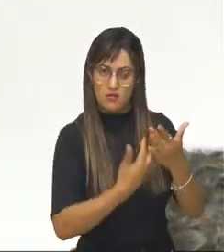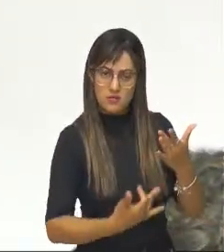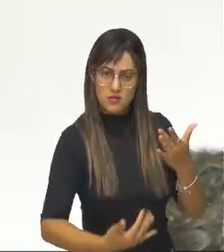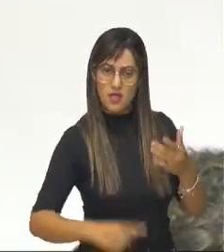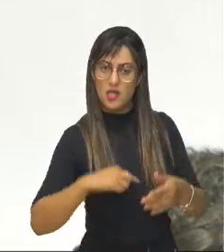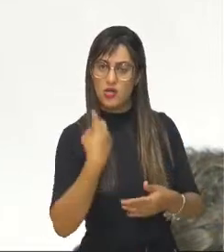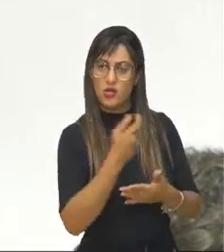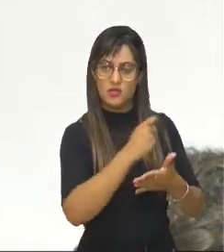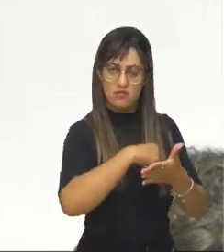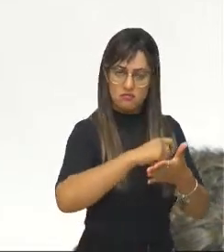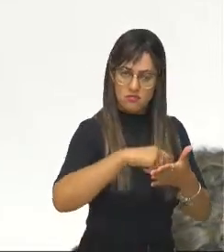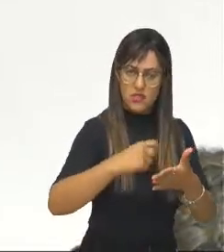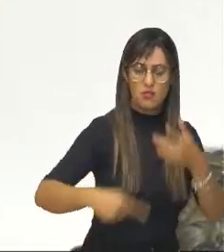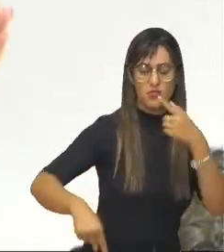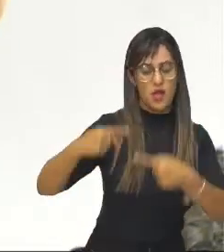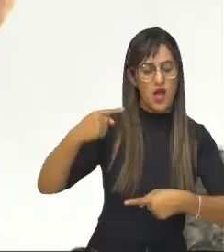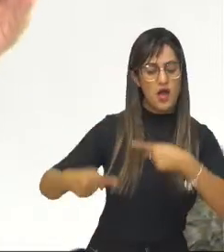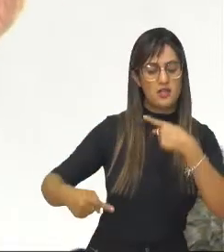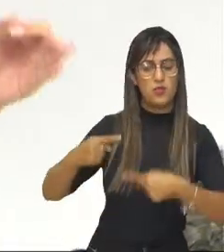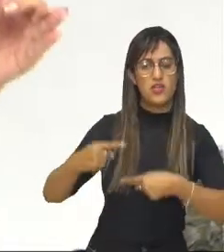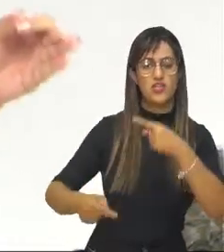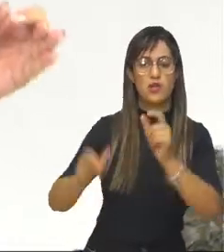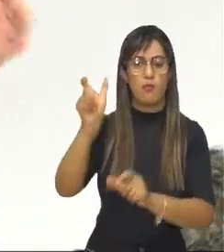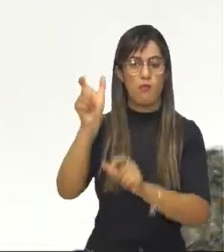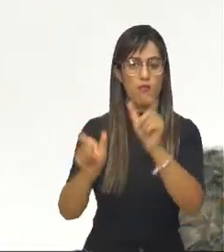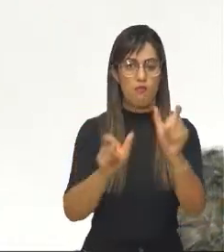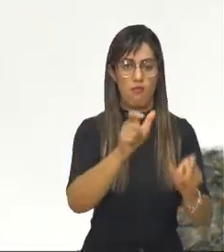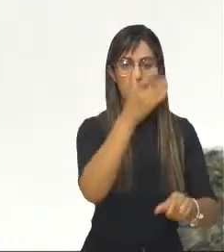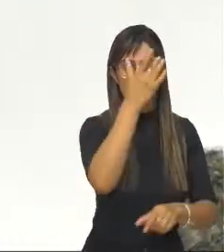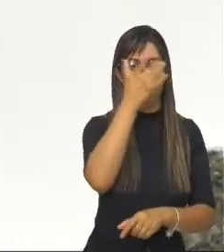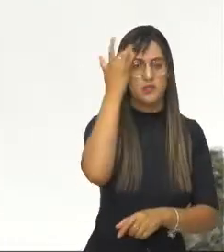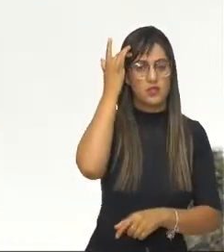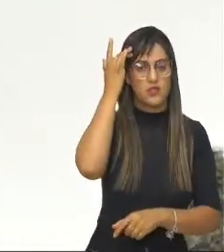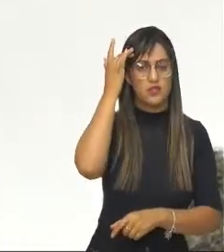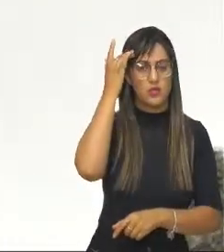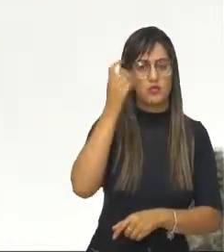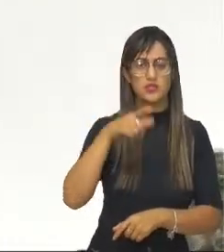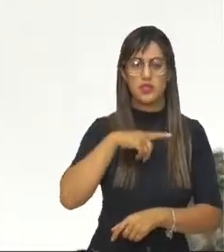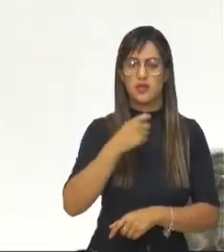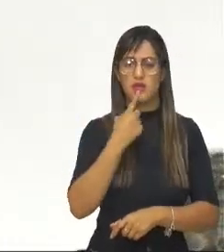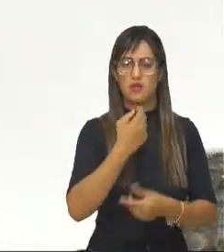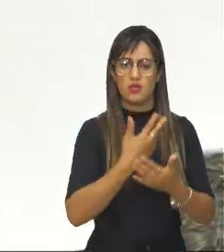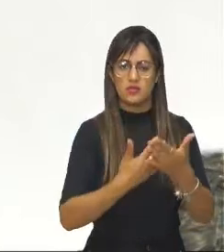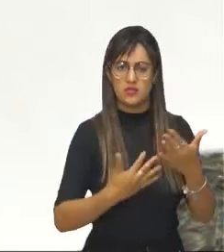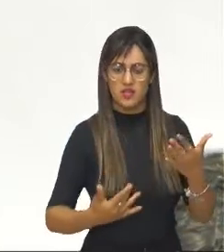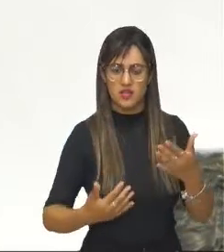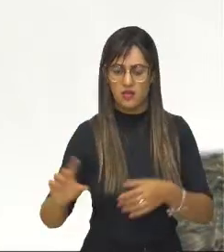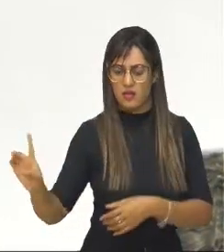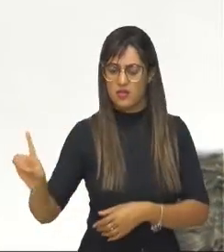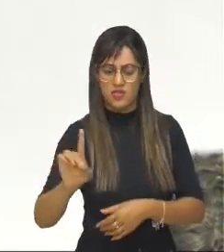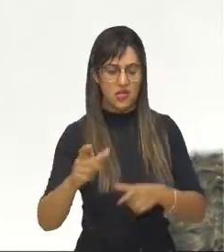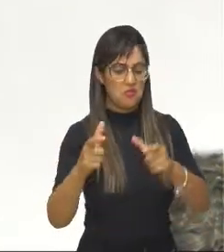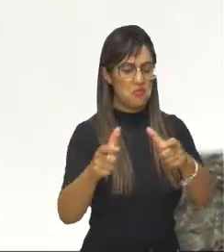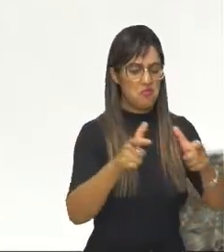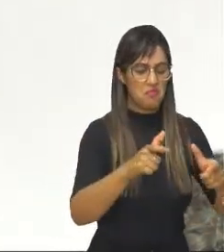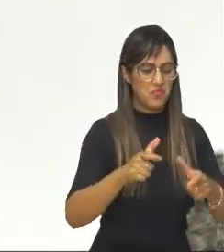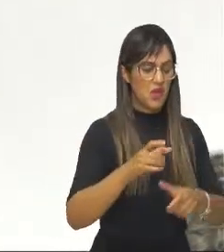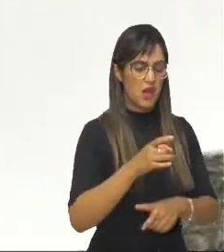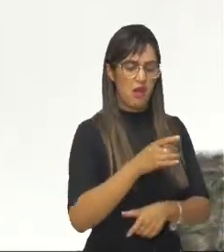políticas para as pessoas trans nesse país com o nosso sangue. E, às vezes, a gente chega nos espaços, a gente chega com medo. Parece que a gente